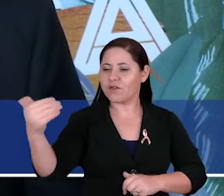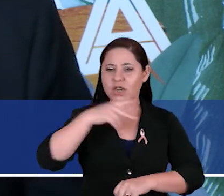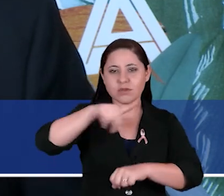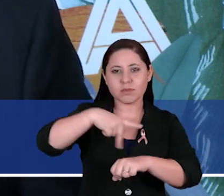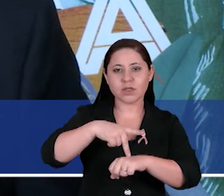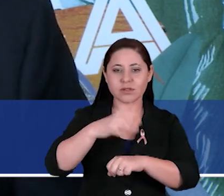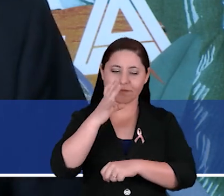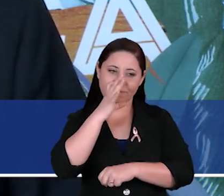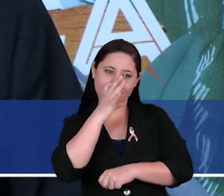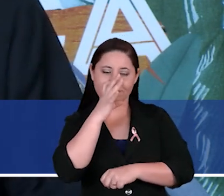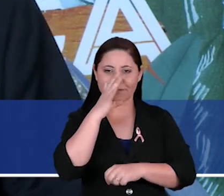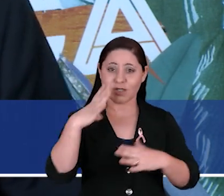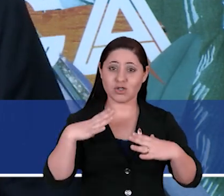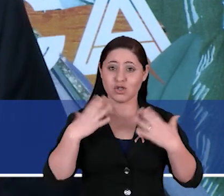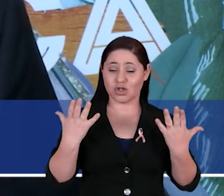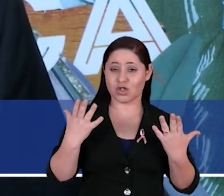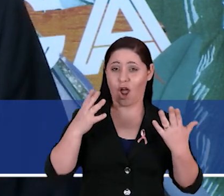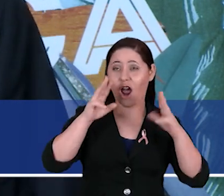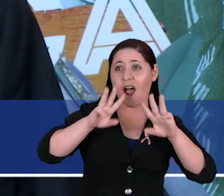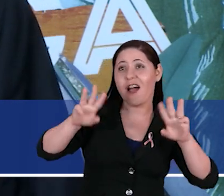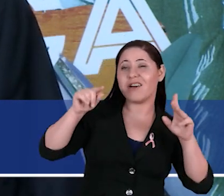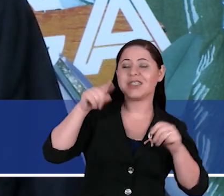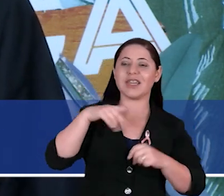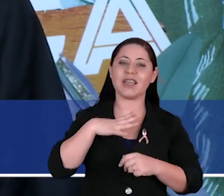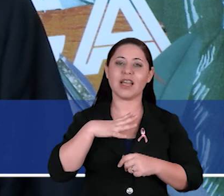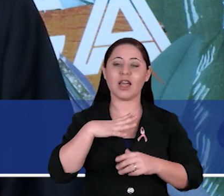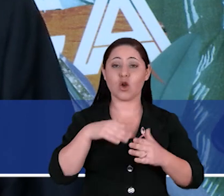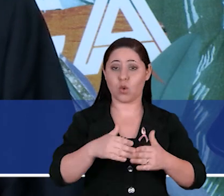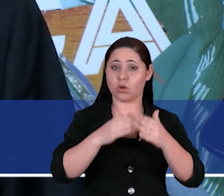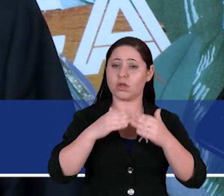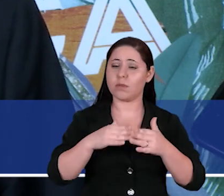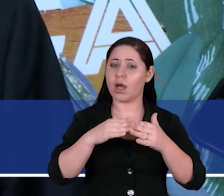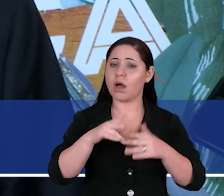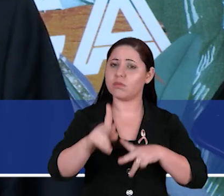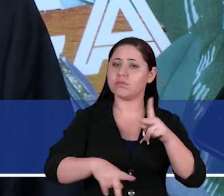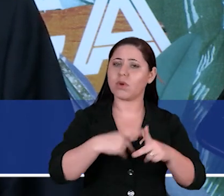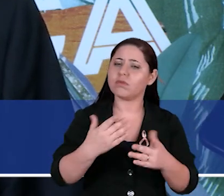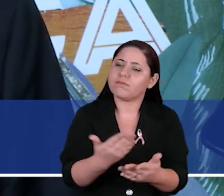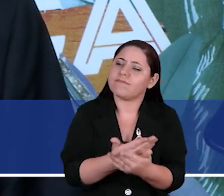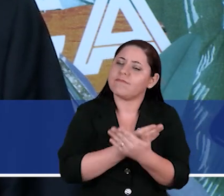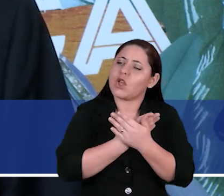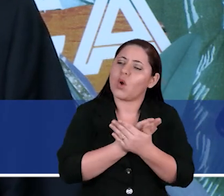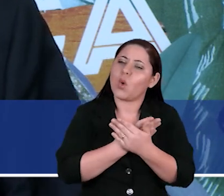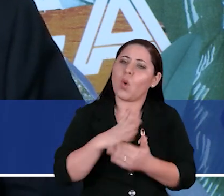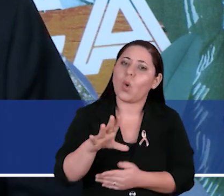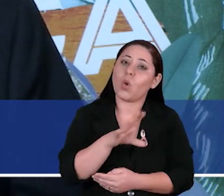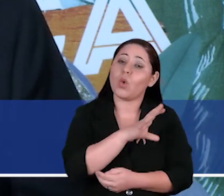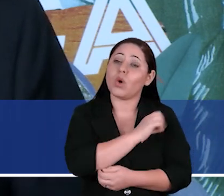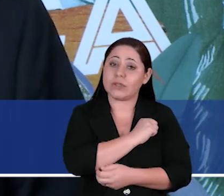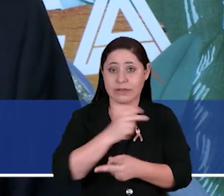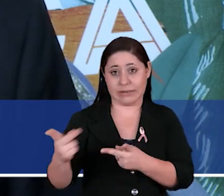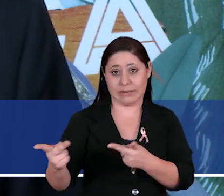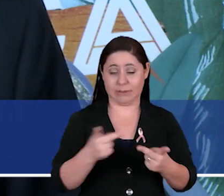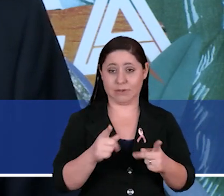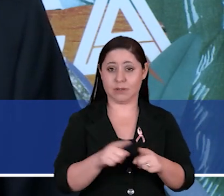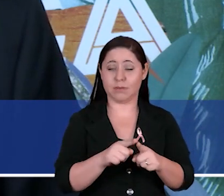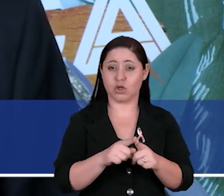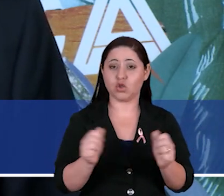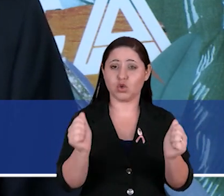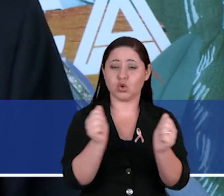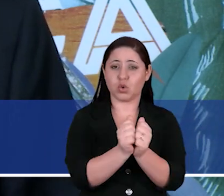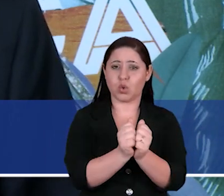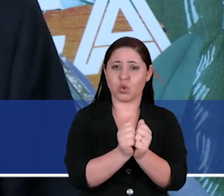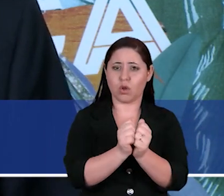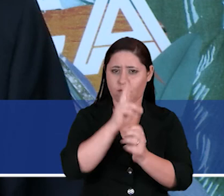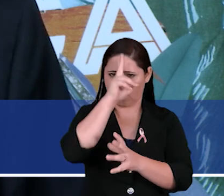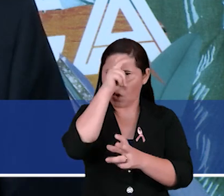show, o corumbaense sabe receber muito bem, é um povo muito hospitaleiro, então acho que juntou tudo isso com a força